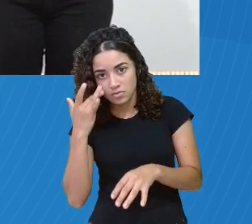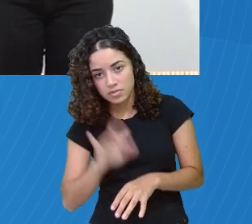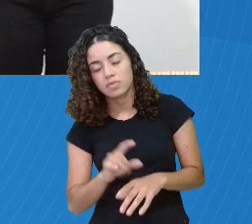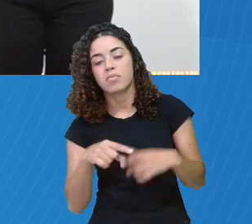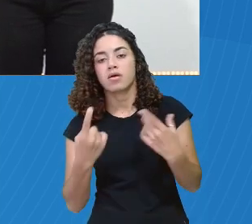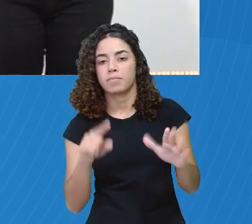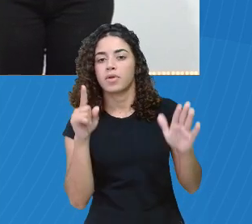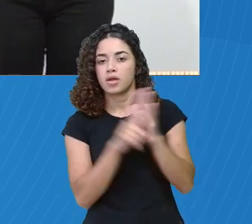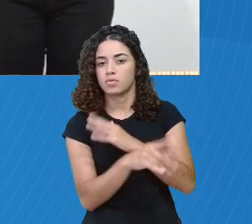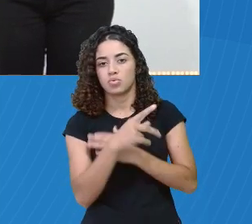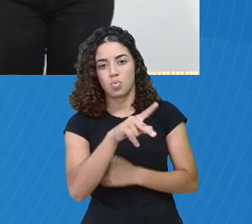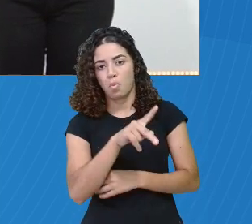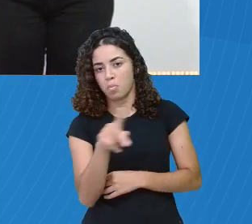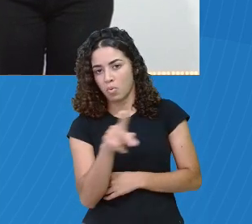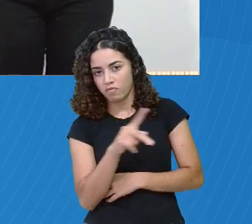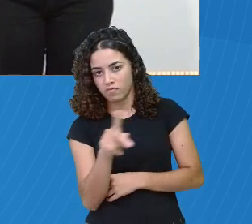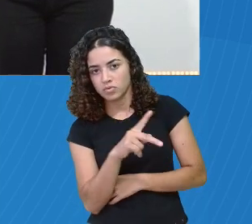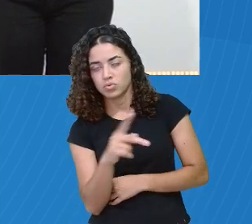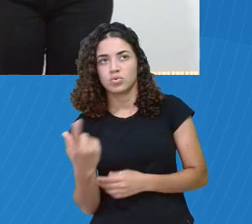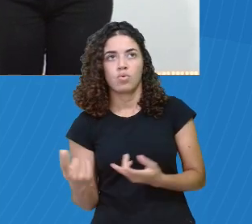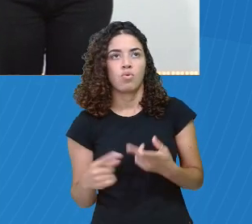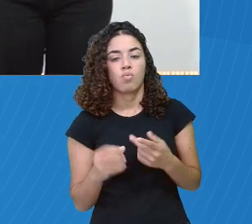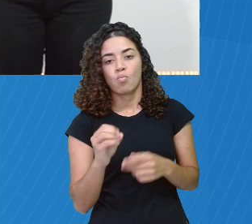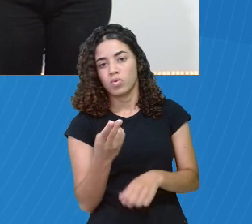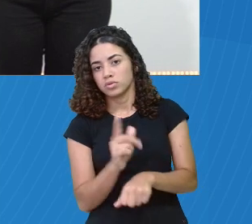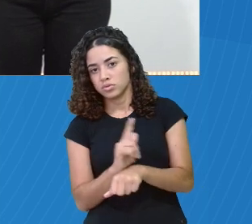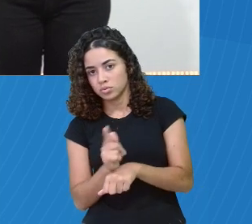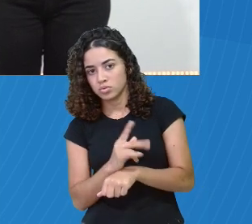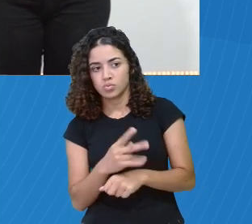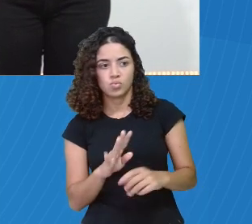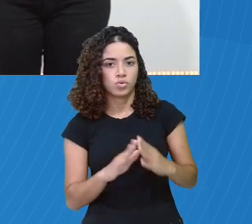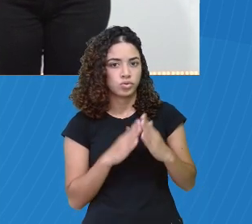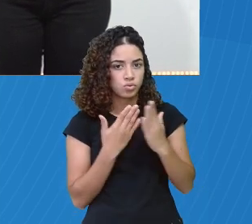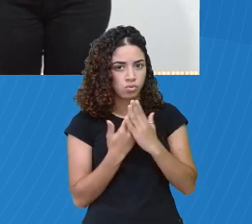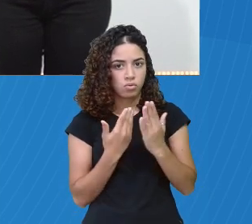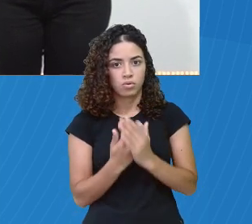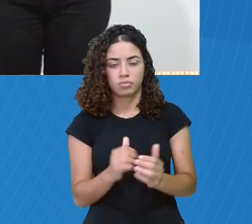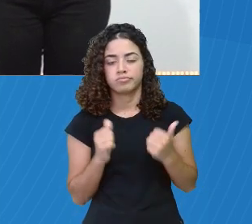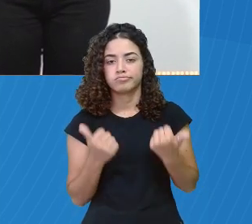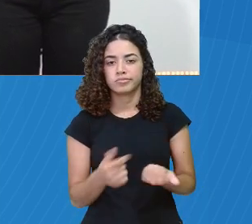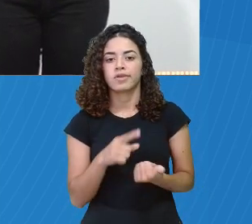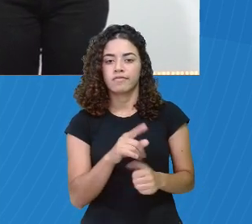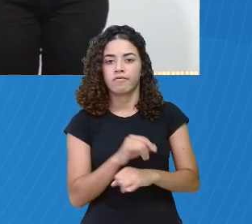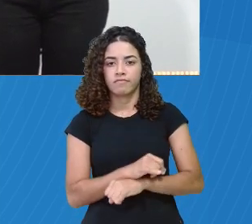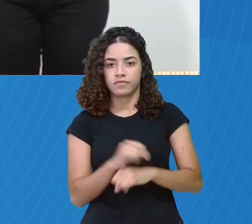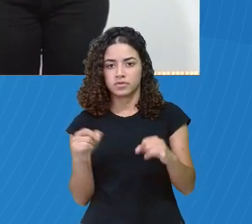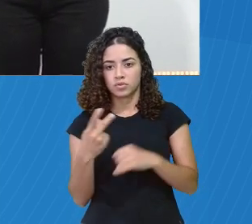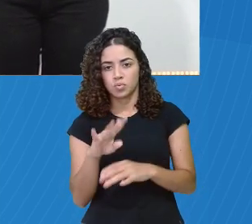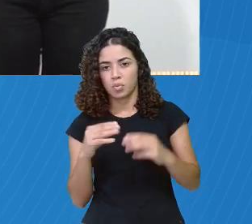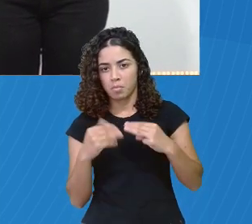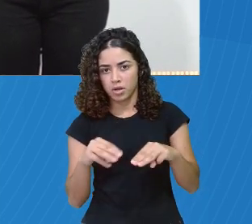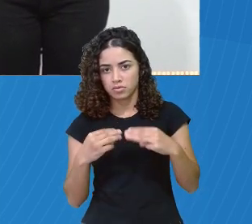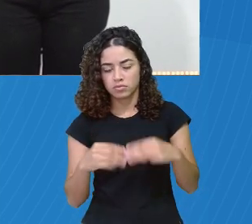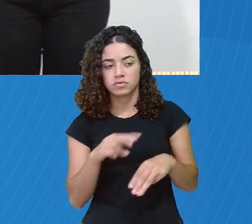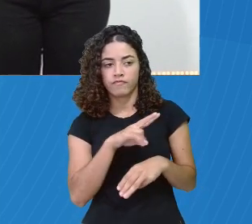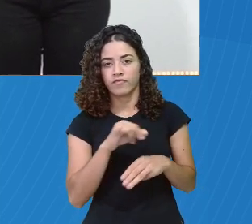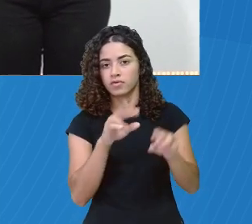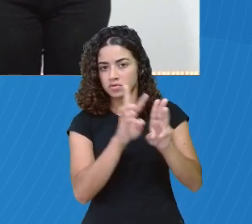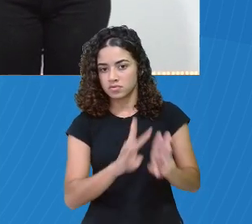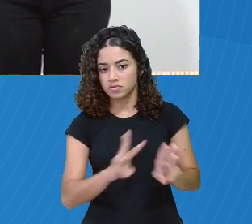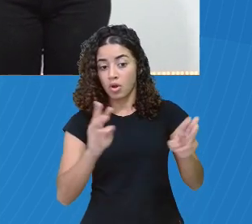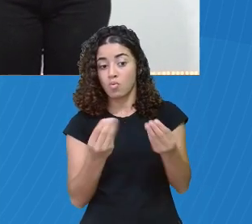lá à sua professora, à gestora da sua escola, tá? Elas te dizem tua matrícula, você vai na árvore do